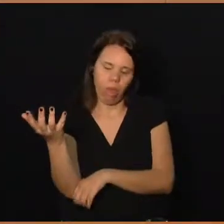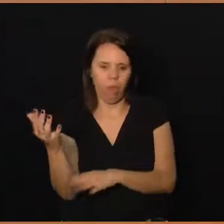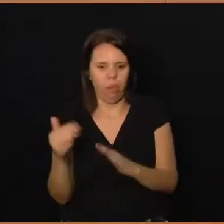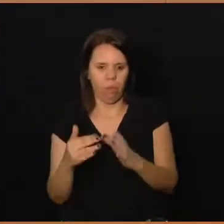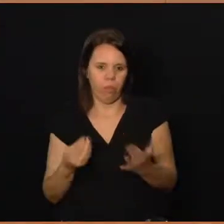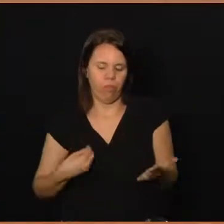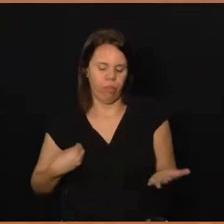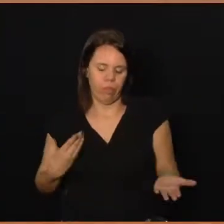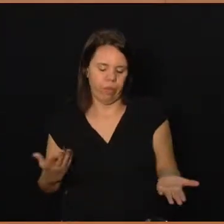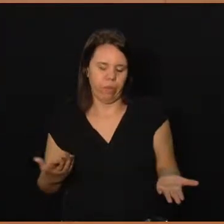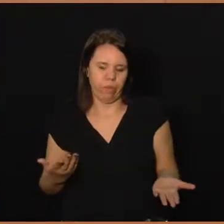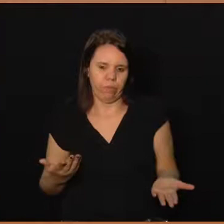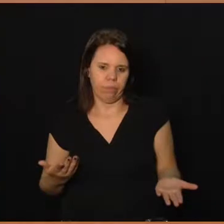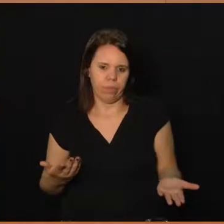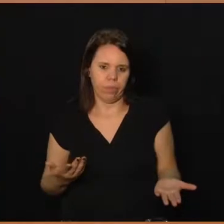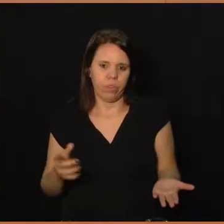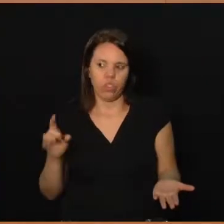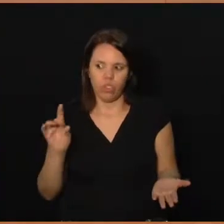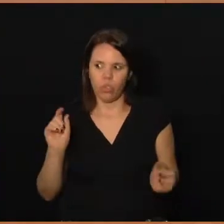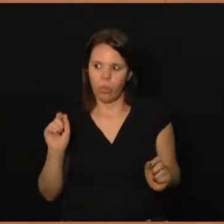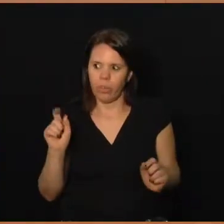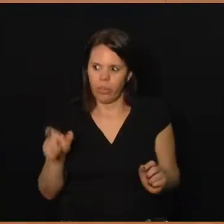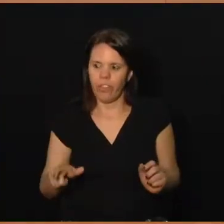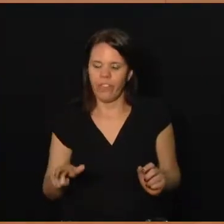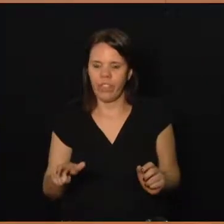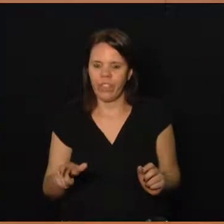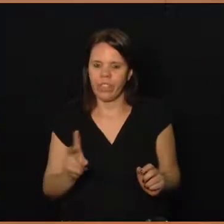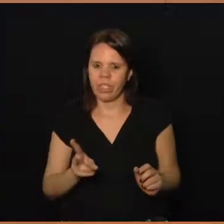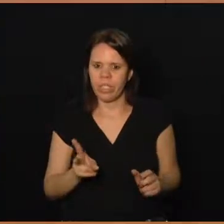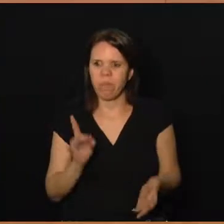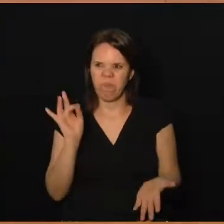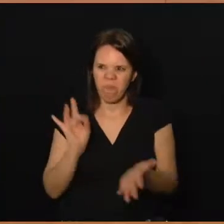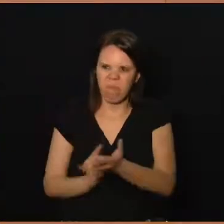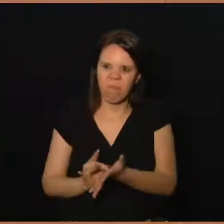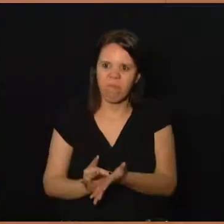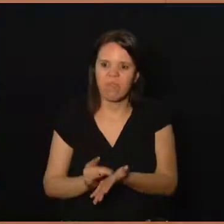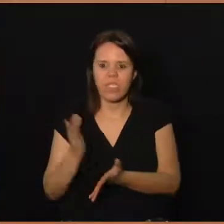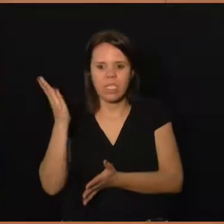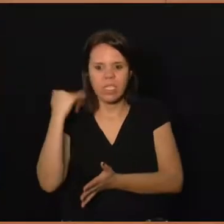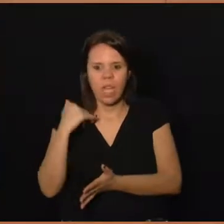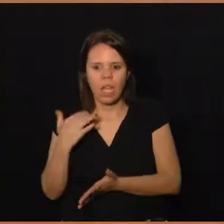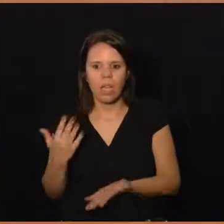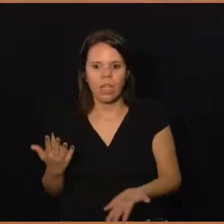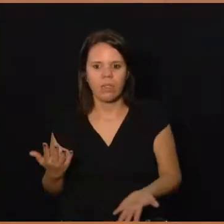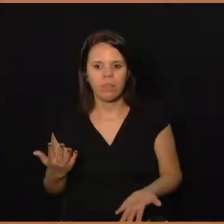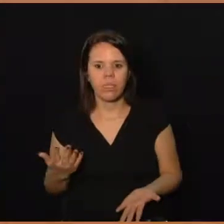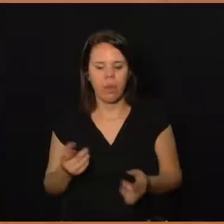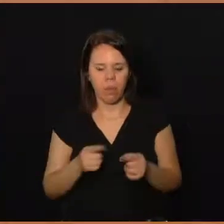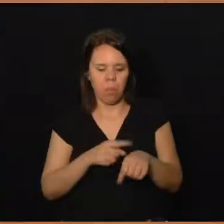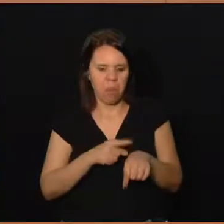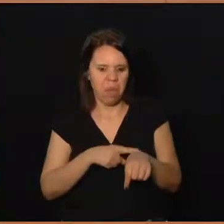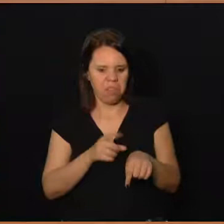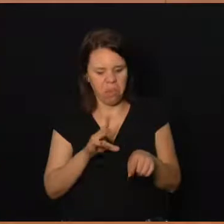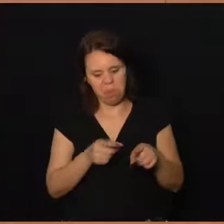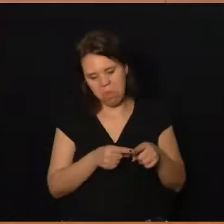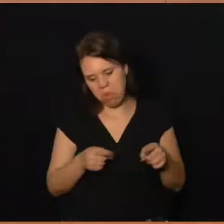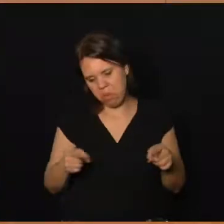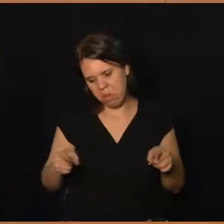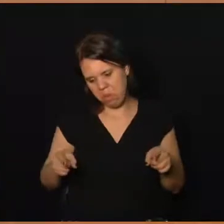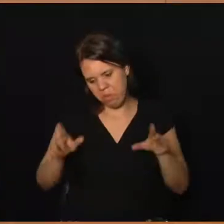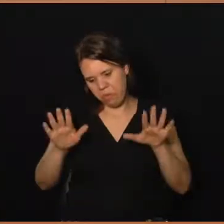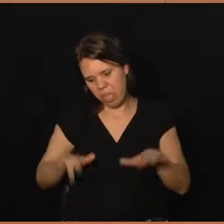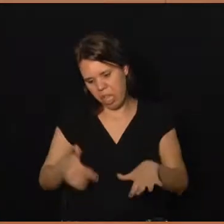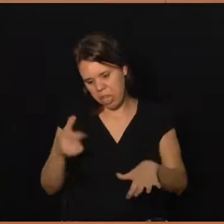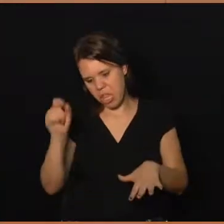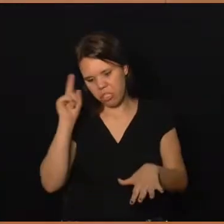vive. Porque é só quem vive mesmo, está naquela situação. Aquele momento provisório que você vai lá e fala, eu vou ficar 10